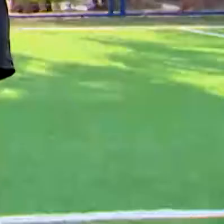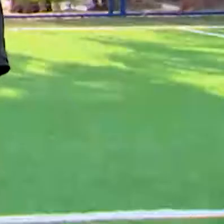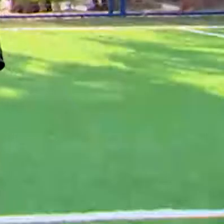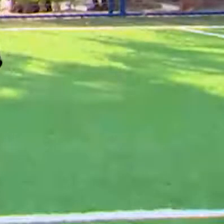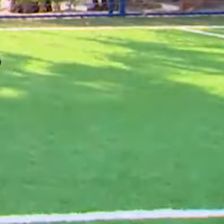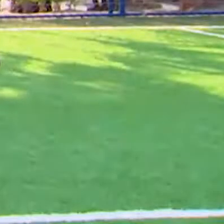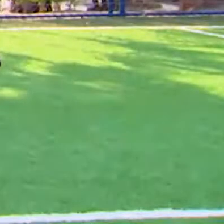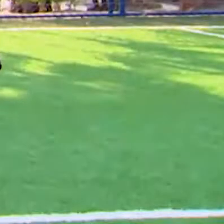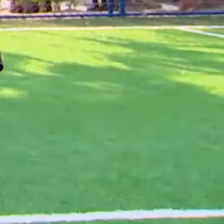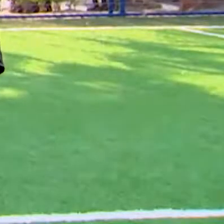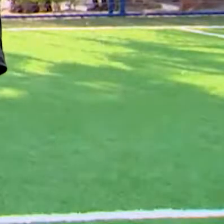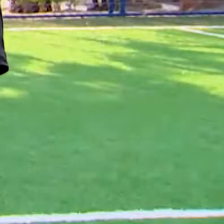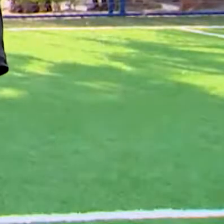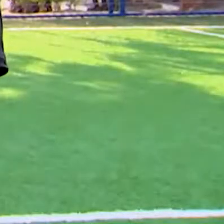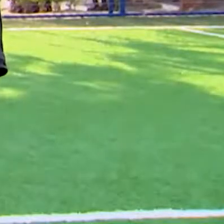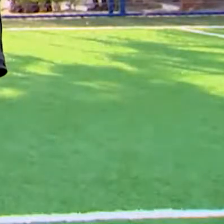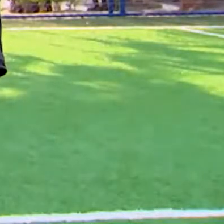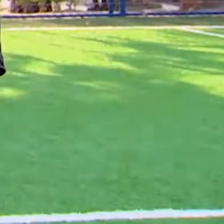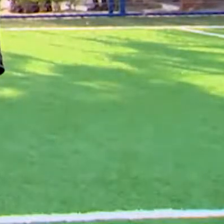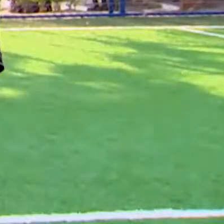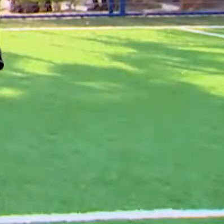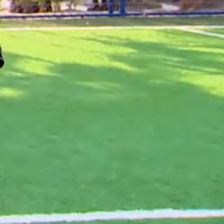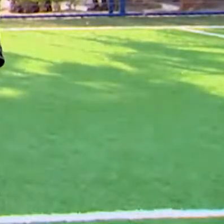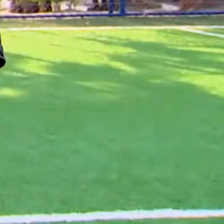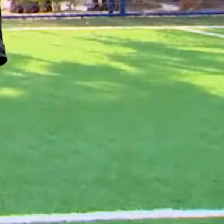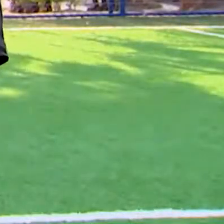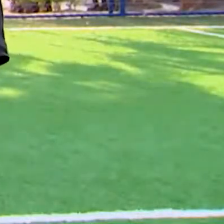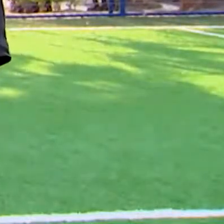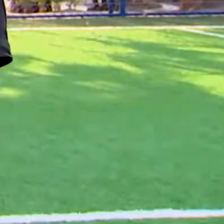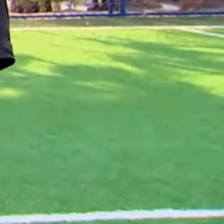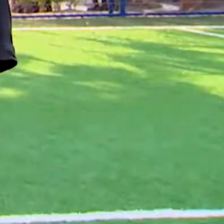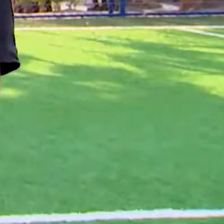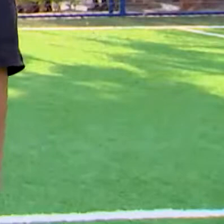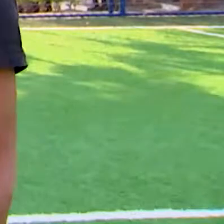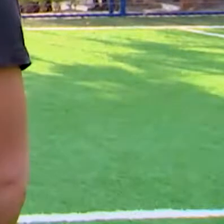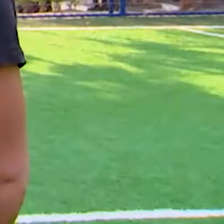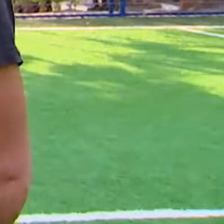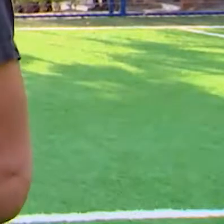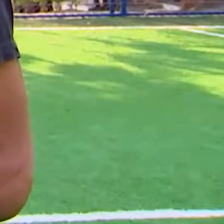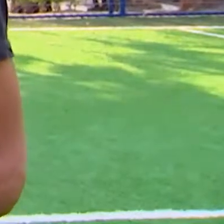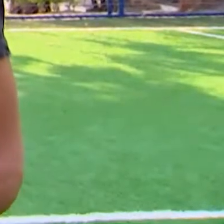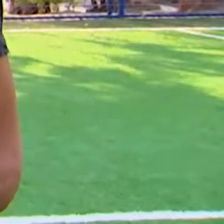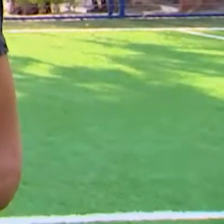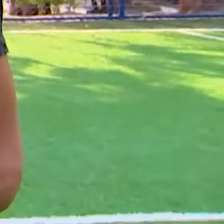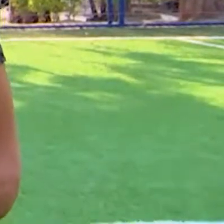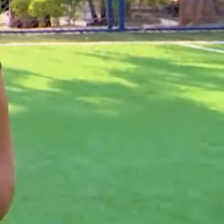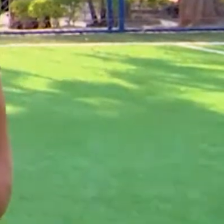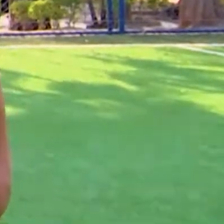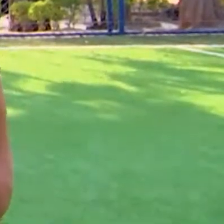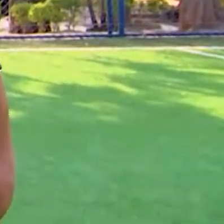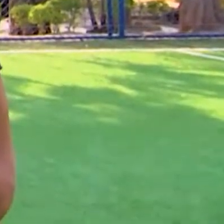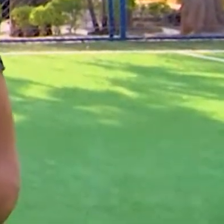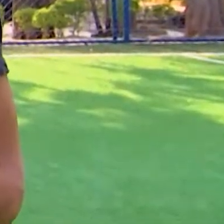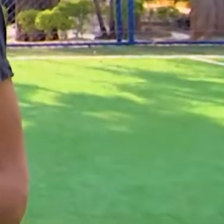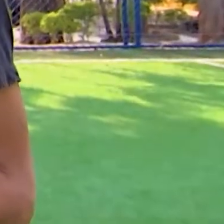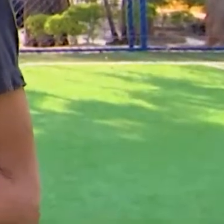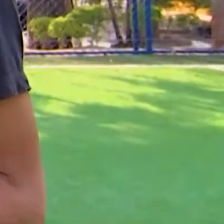Monteiro. O parlamentar conta como surgiu a ideia de apoiar o esporte. Surgiu